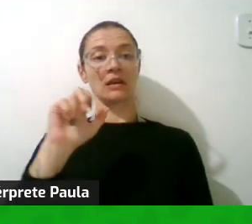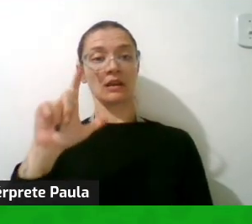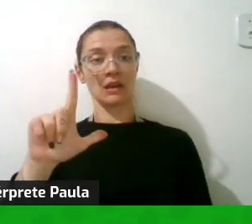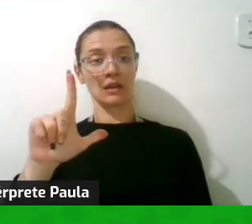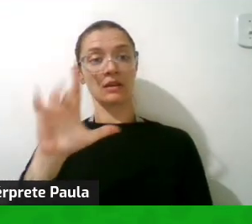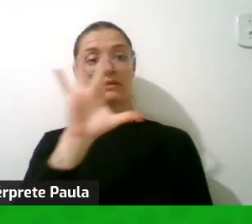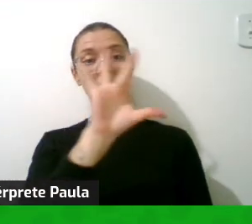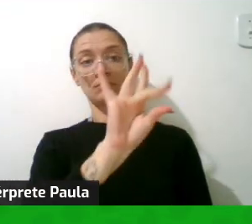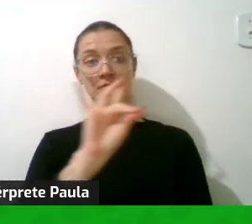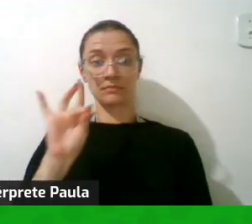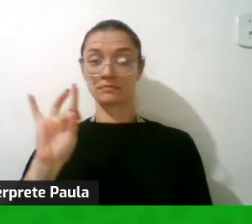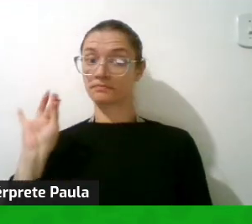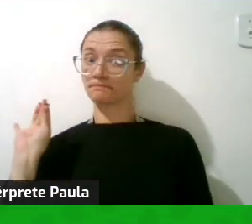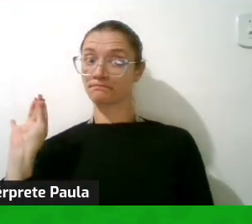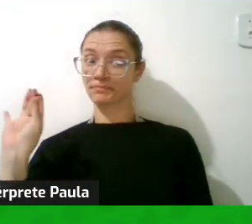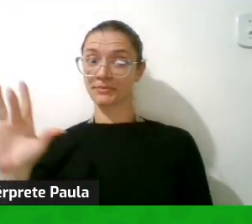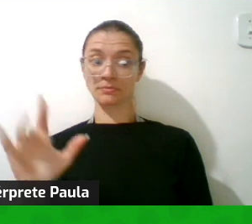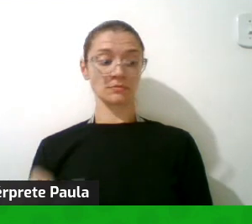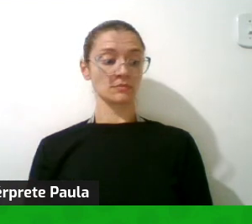Ctrl V.